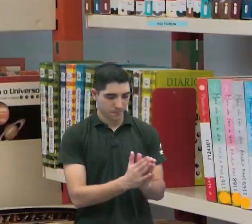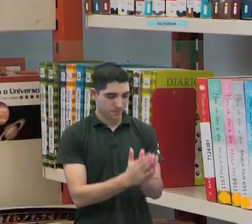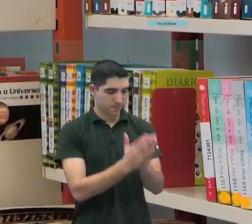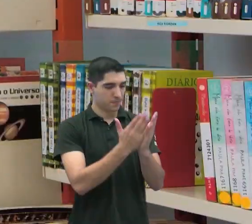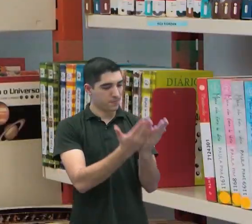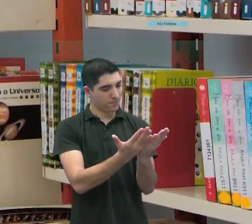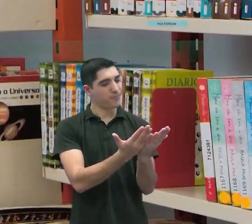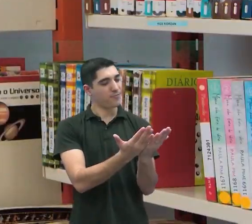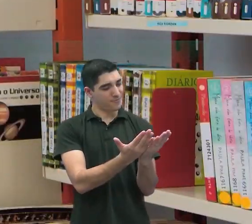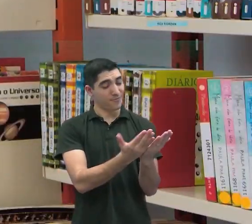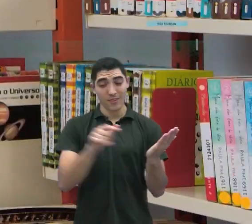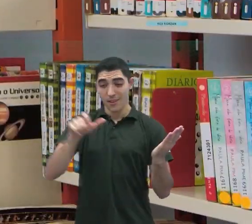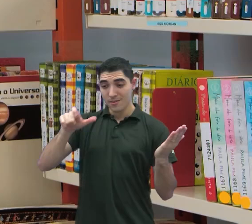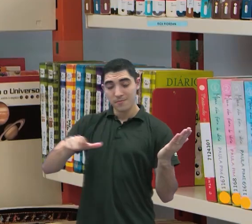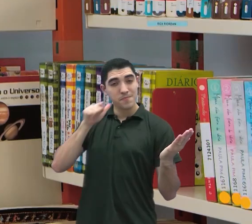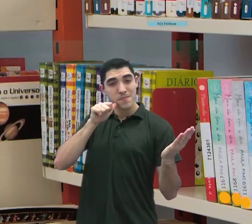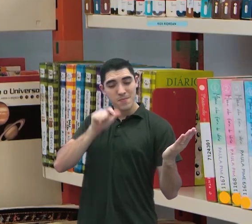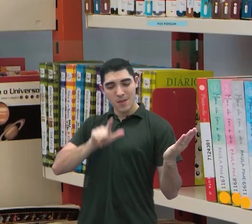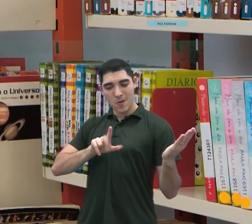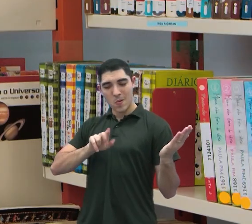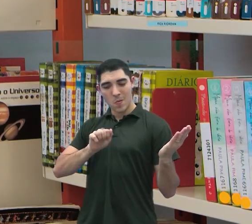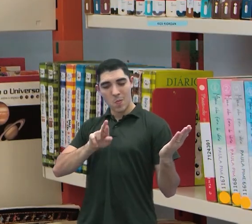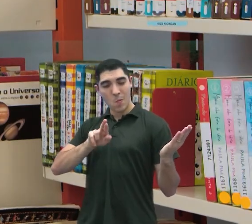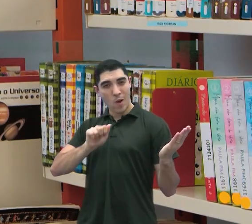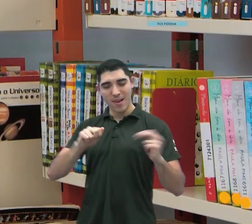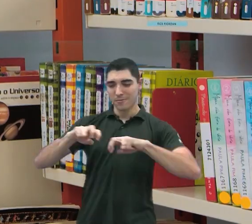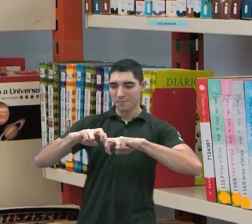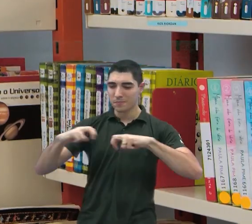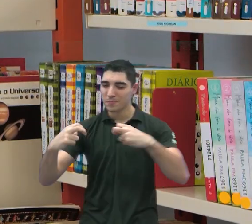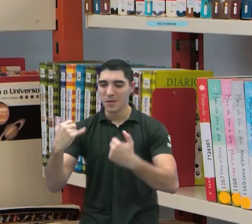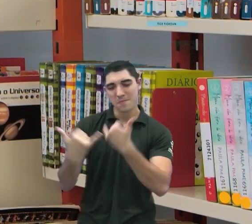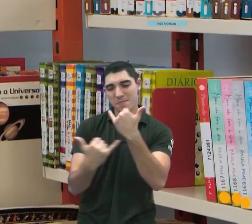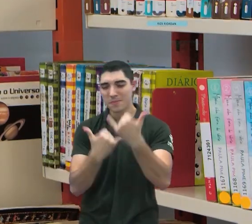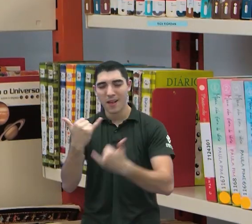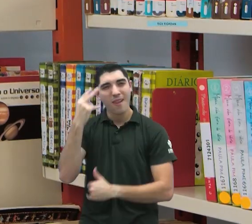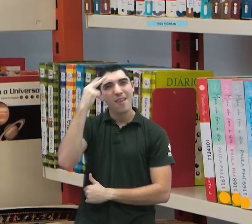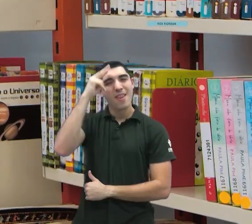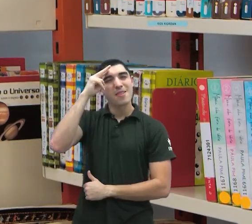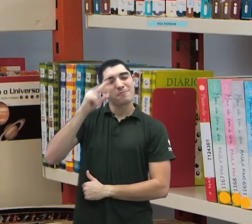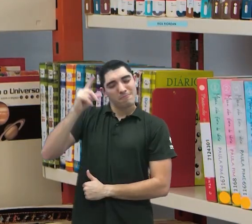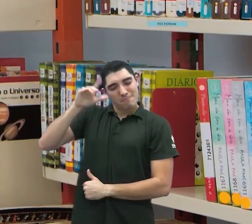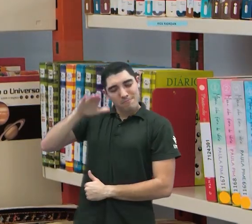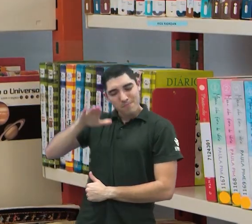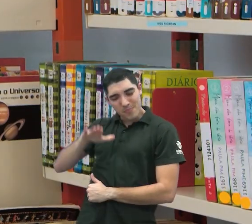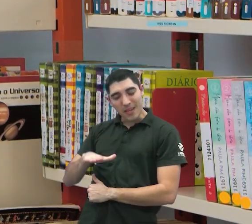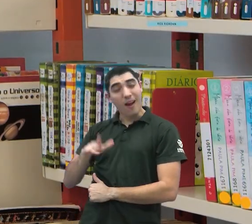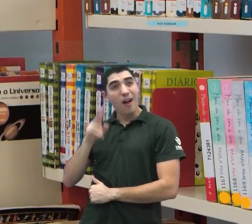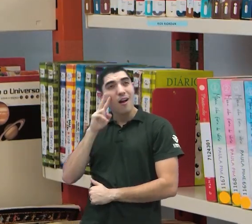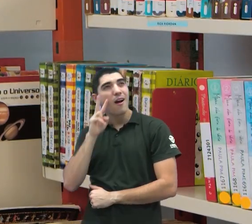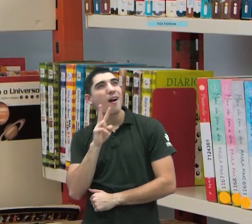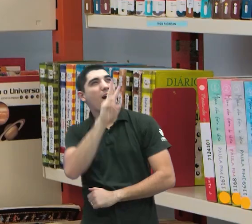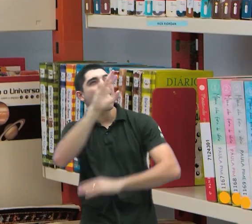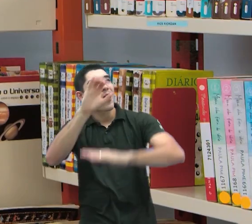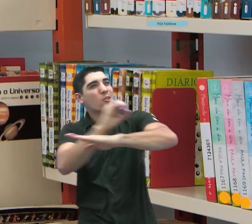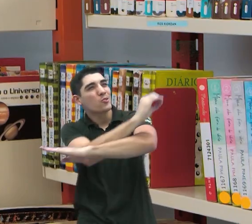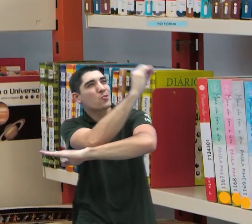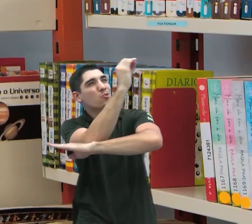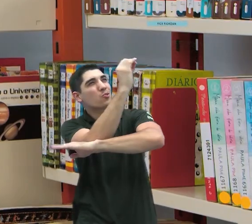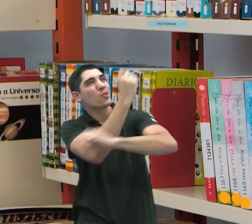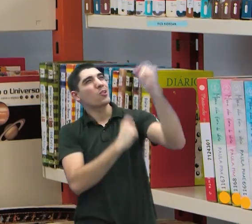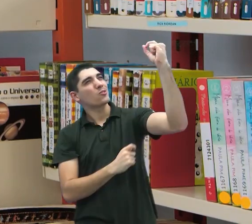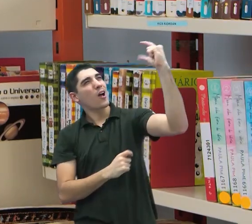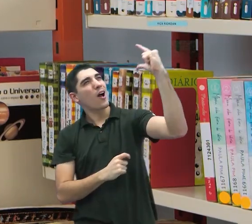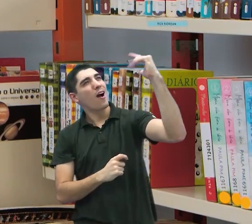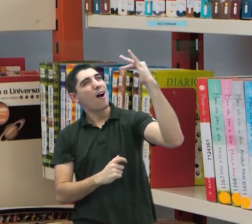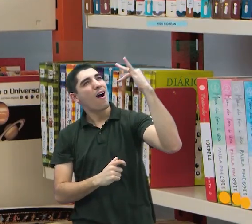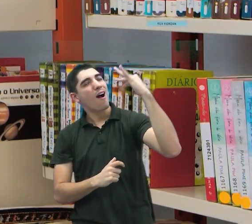Durante a ciranda, Luara resgata a alegria de sua infância. Então, num giro ao redor do sol, uma centelha dele entra